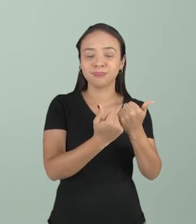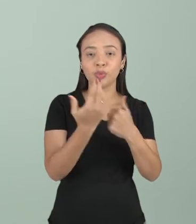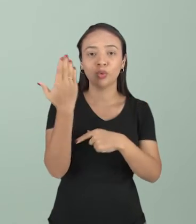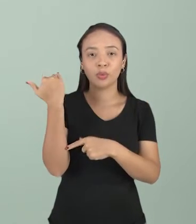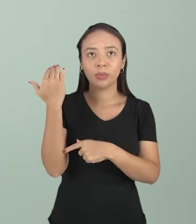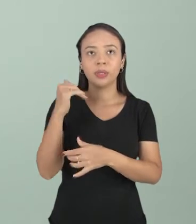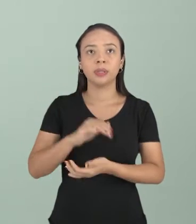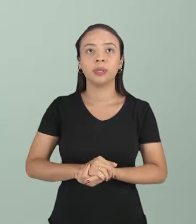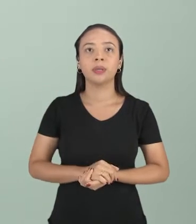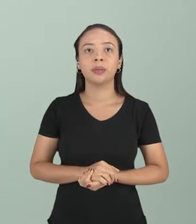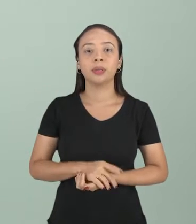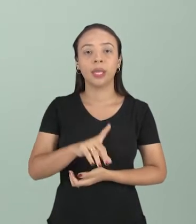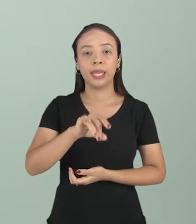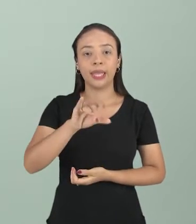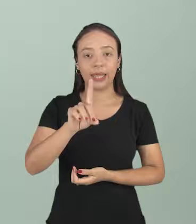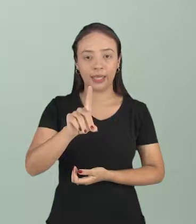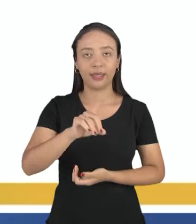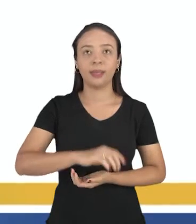o did.